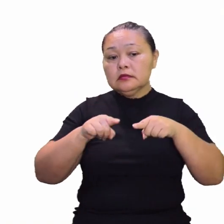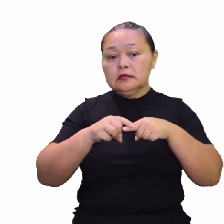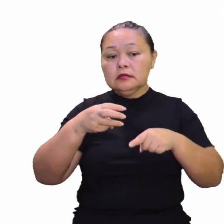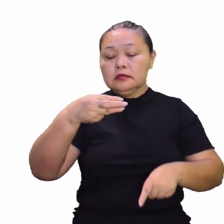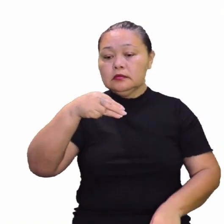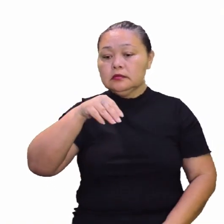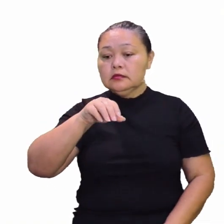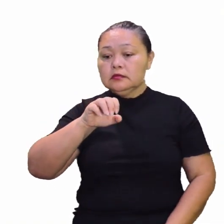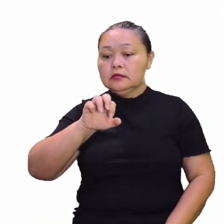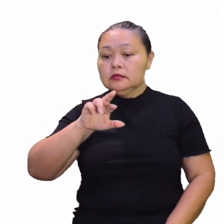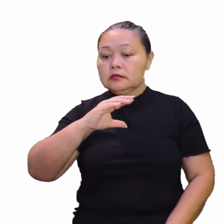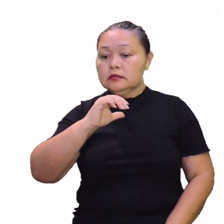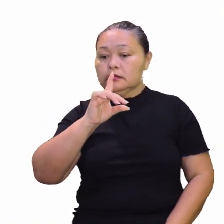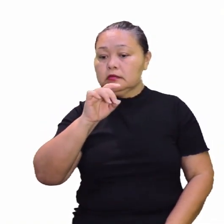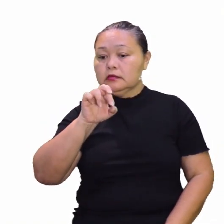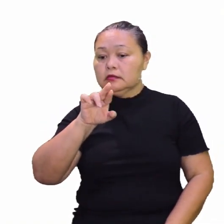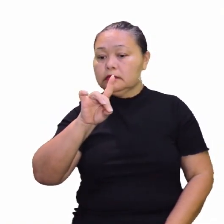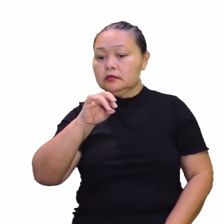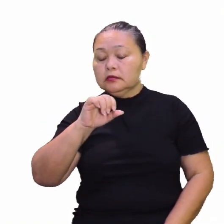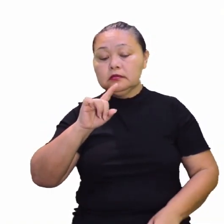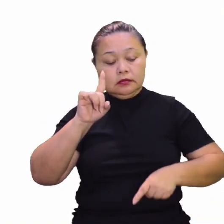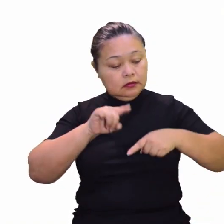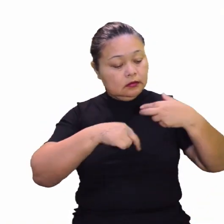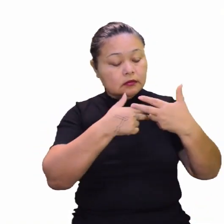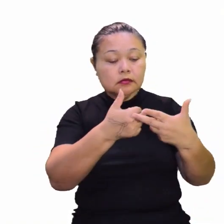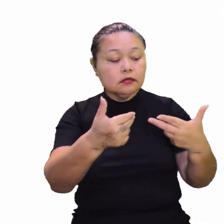gente pode intensificar